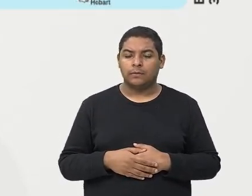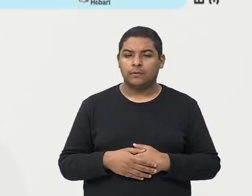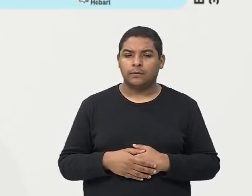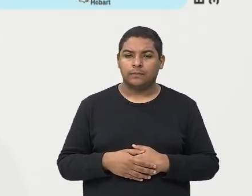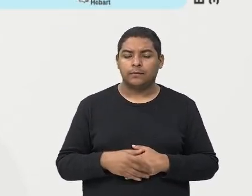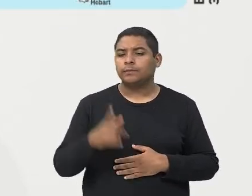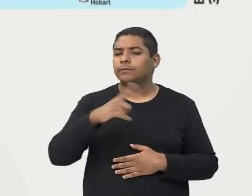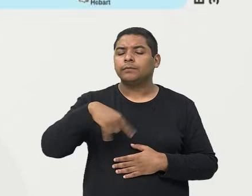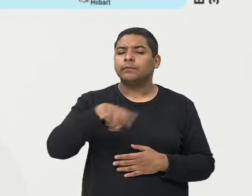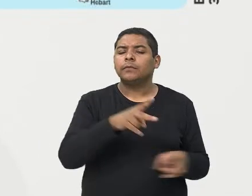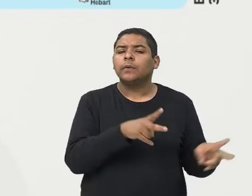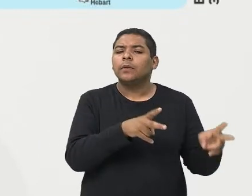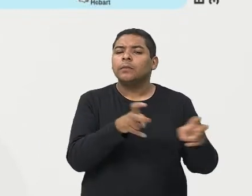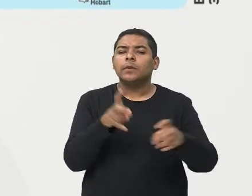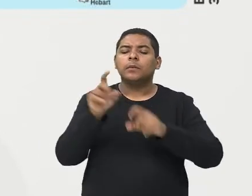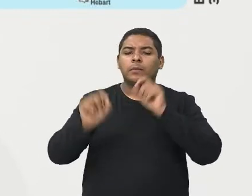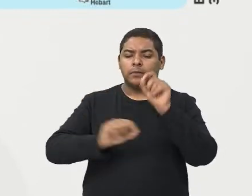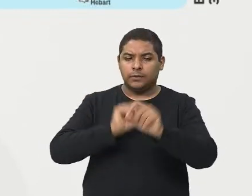gente observa que